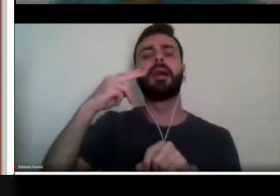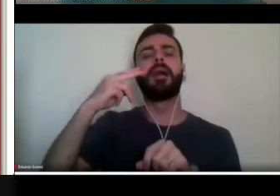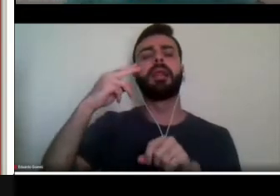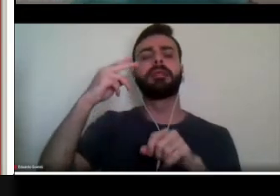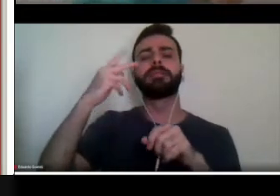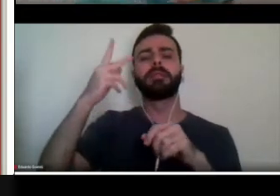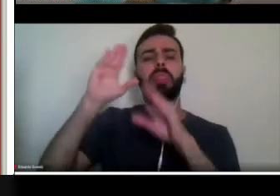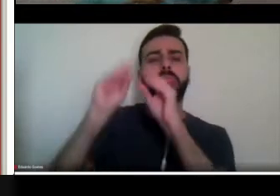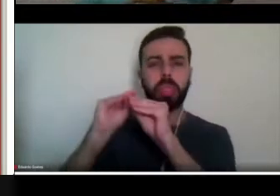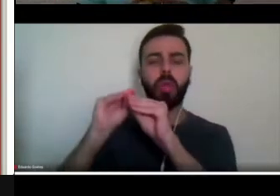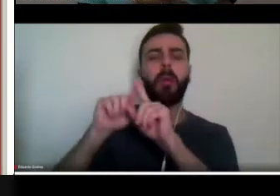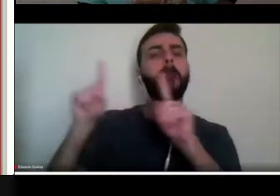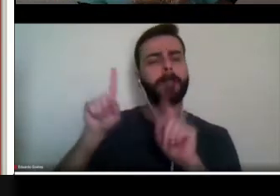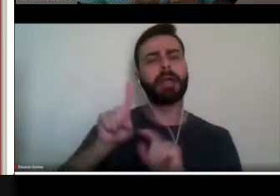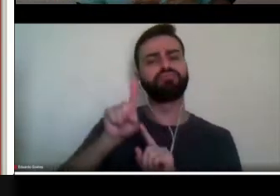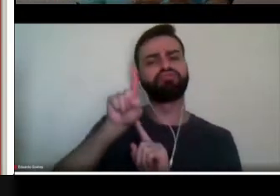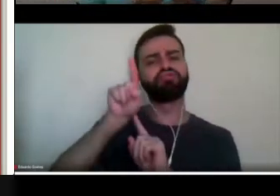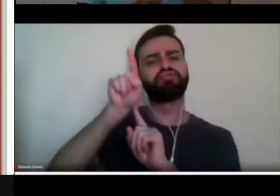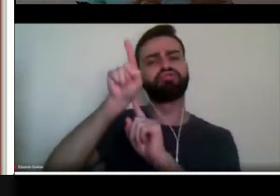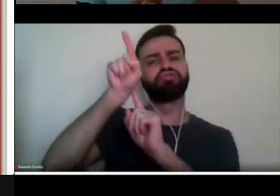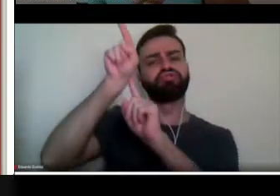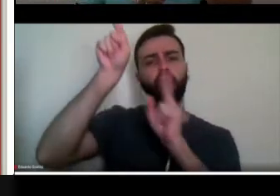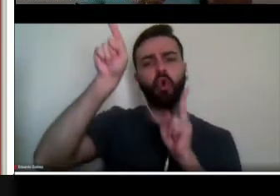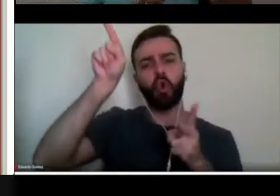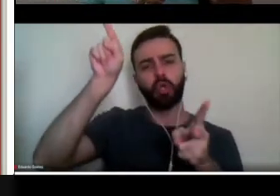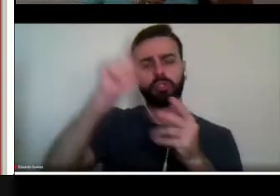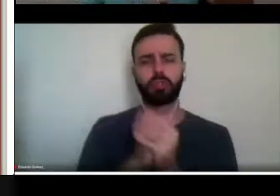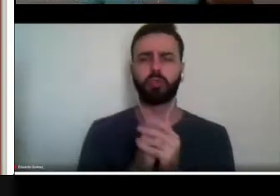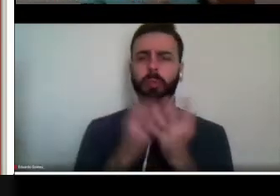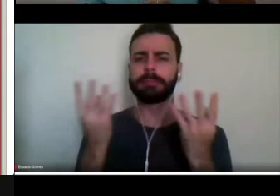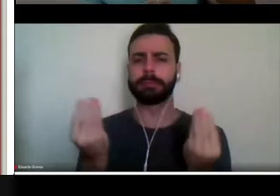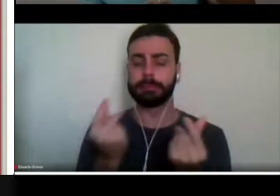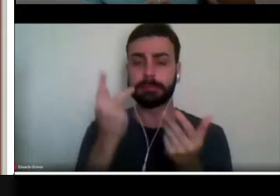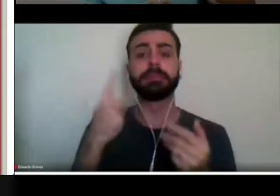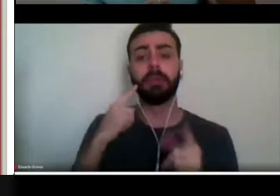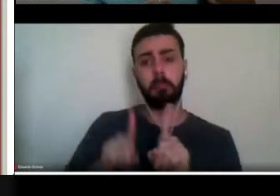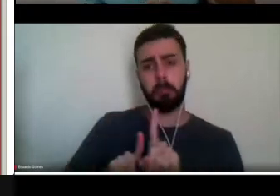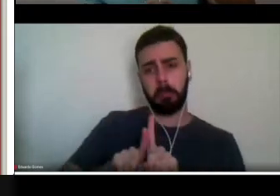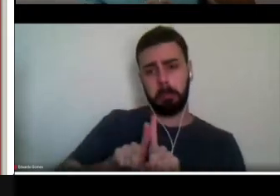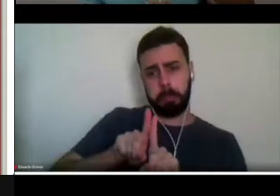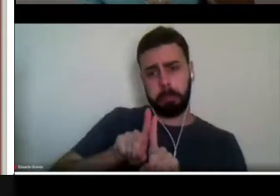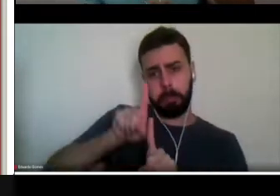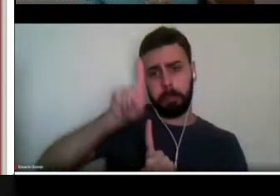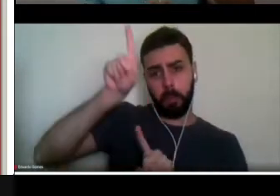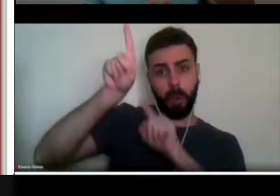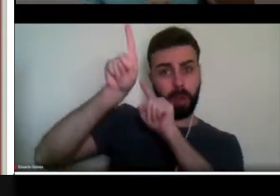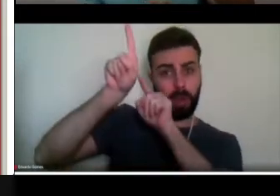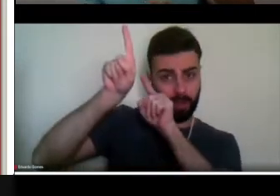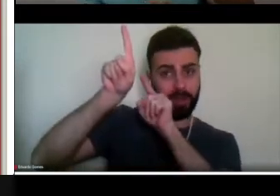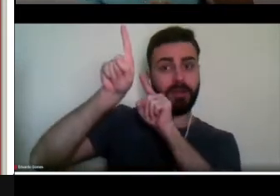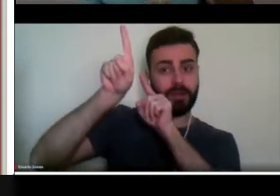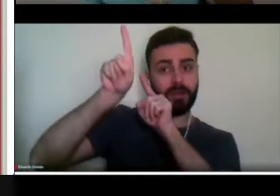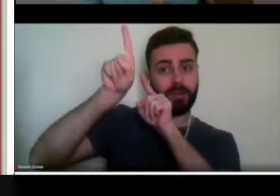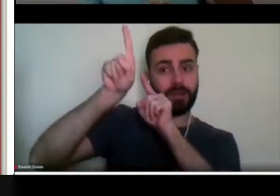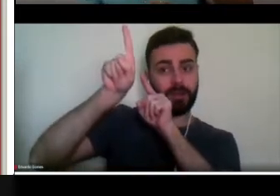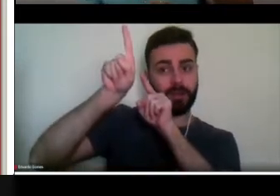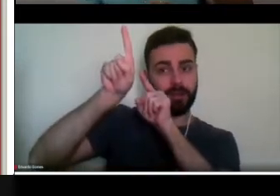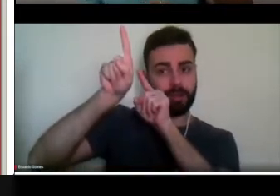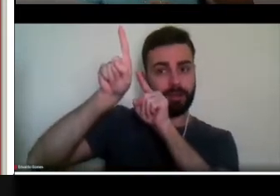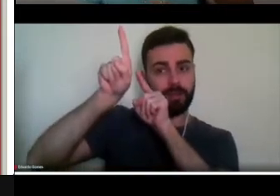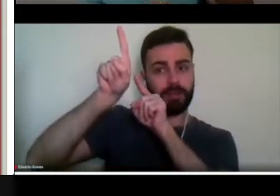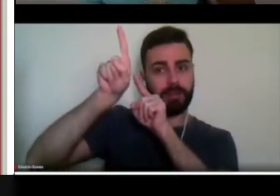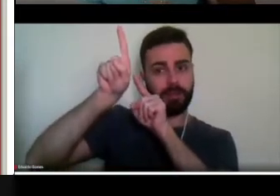subir. Então, o que está acontecendo? Ele jogou o foguete, aí lá em cima, né? Eventualmente, o motor é desligado, só que é